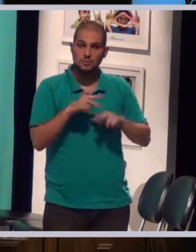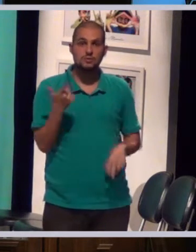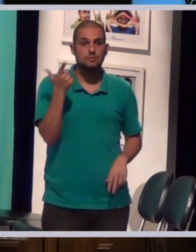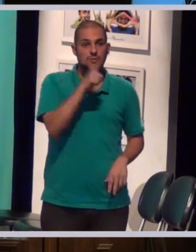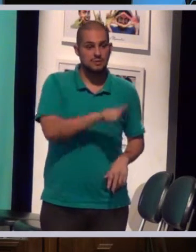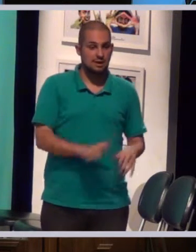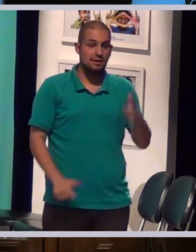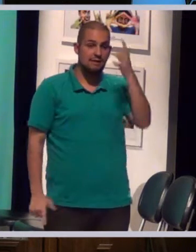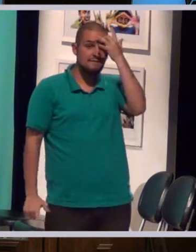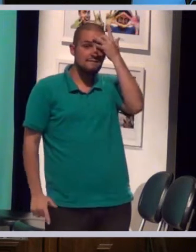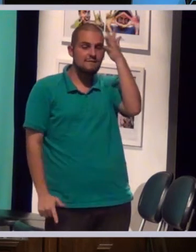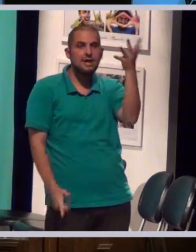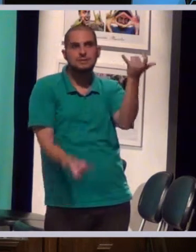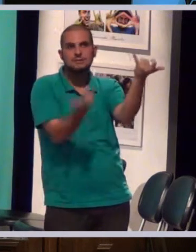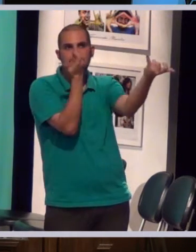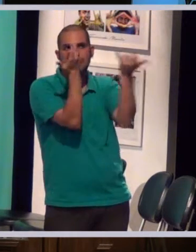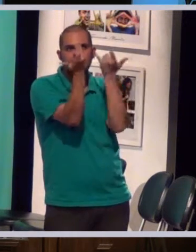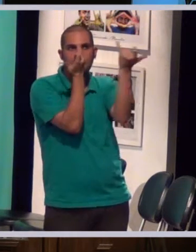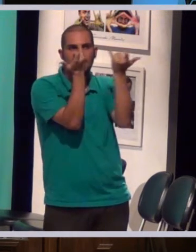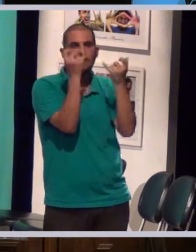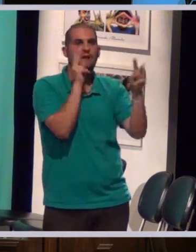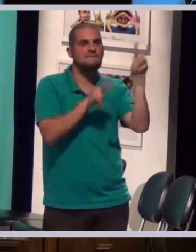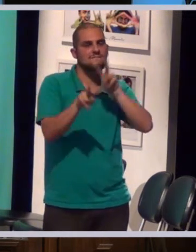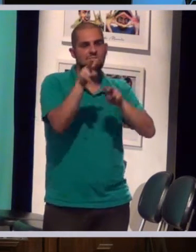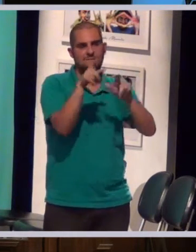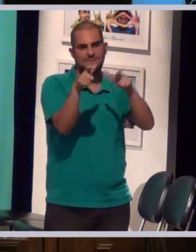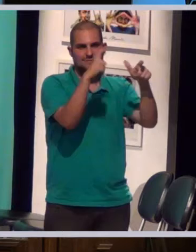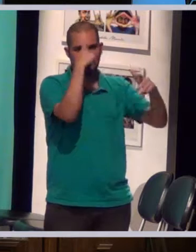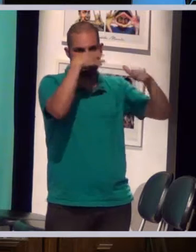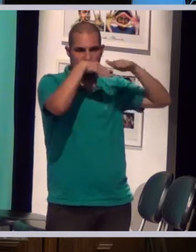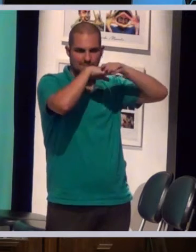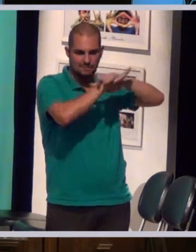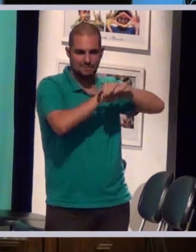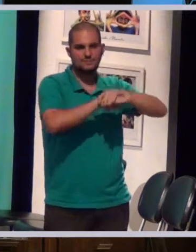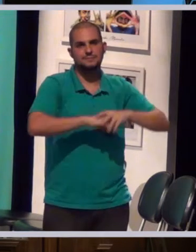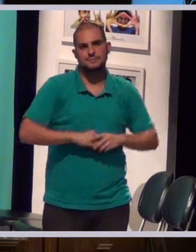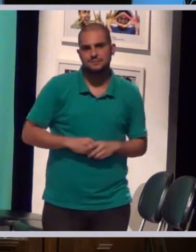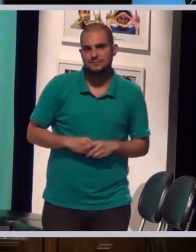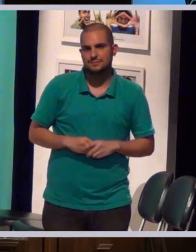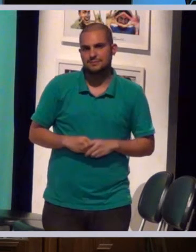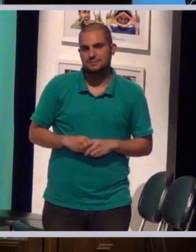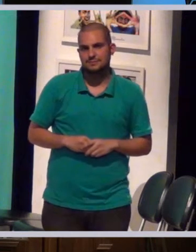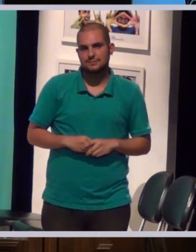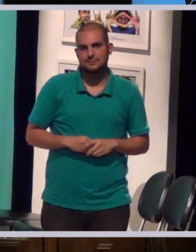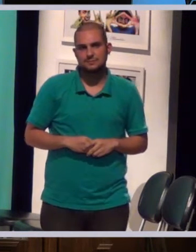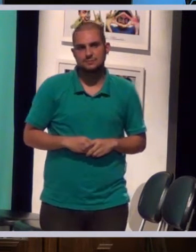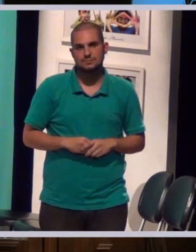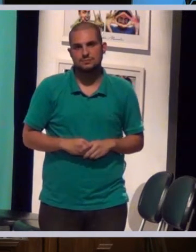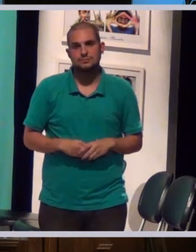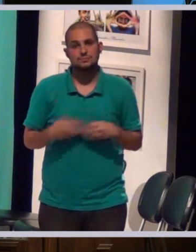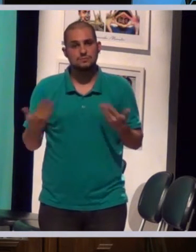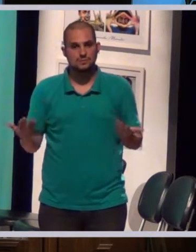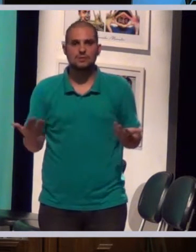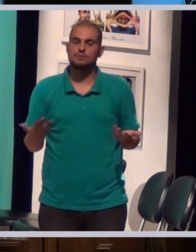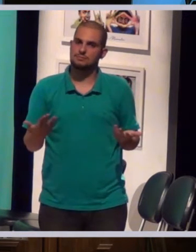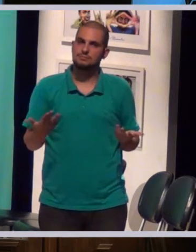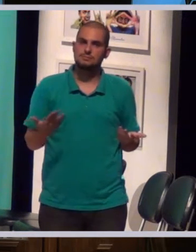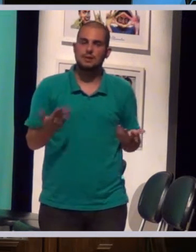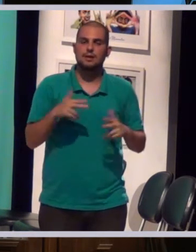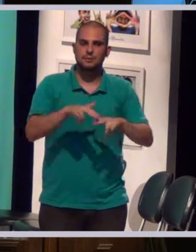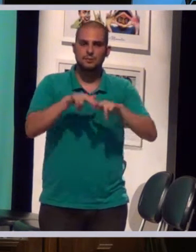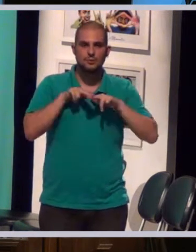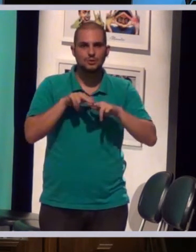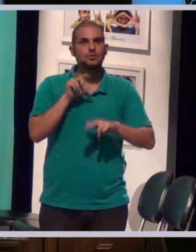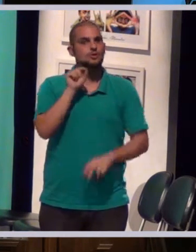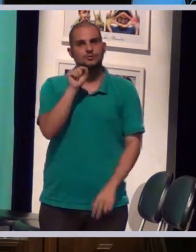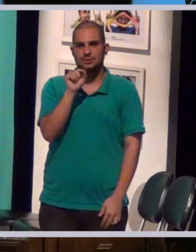facilidade para processar informações visoespaciais na sua memória de trabalho. E isso provavelmente se deve ao uso da